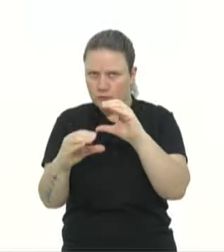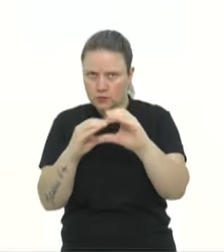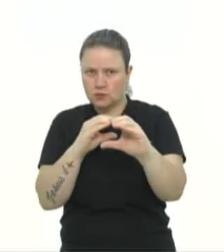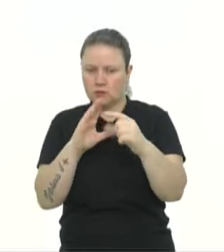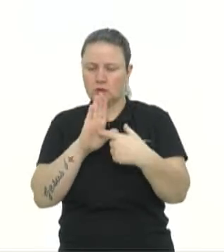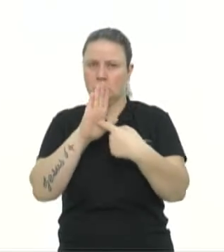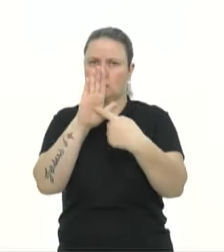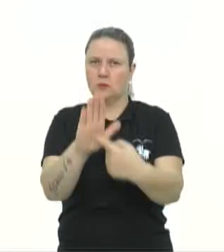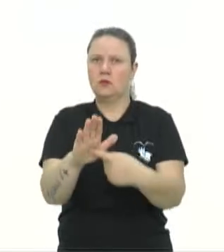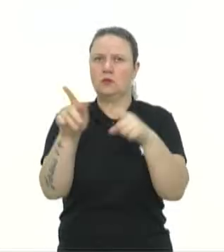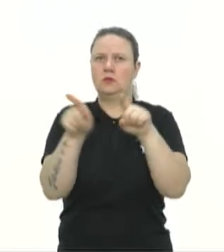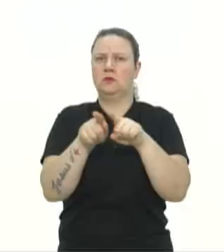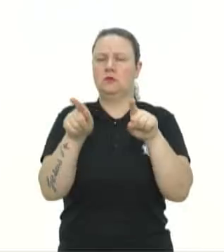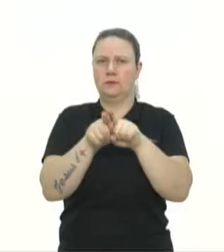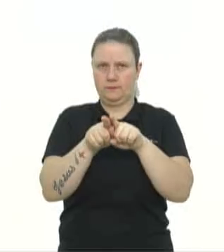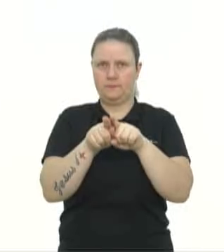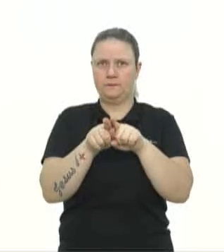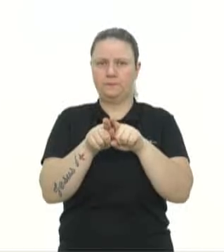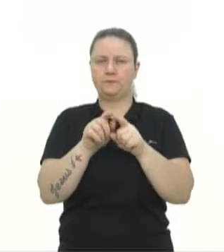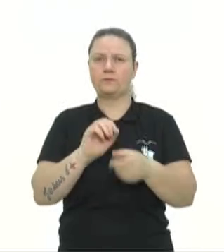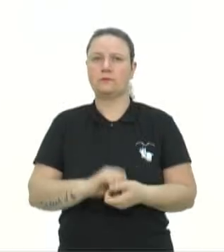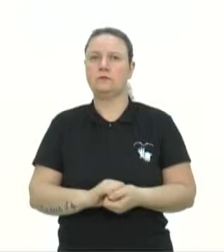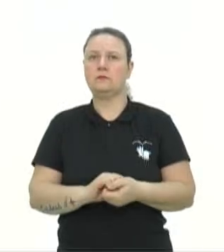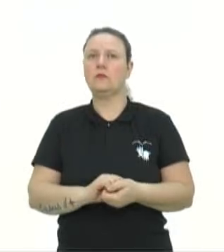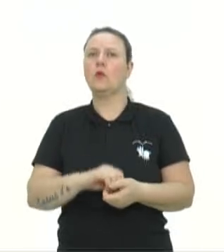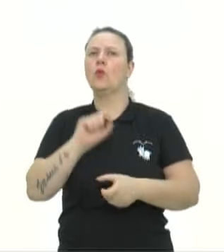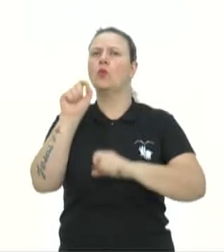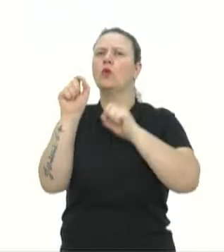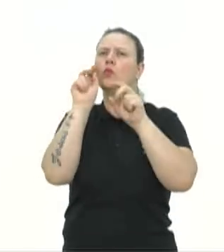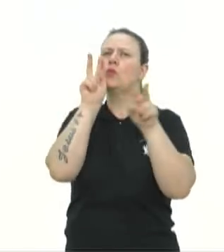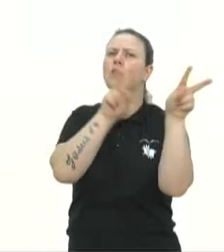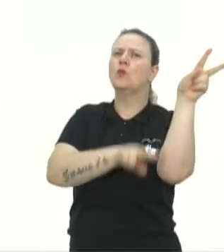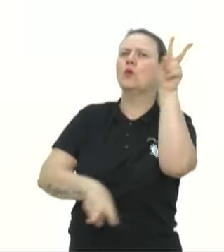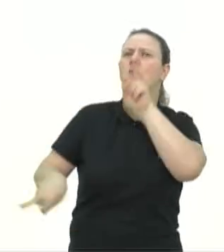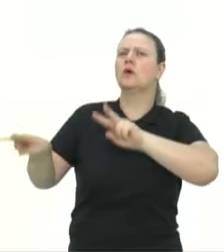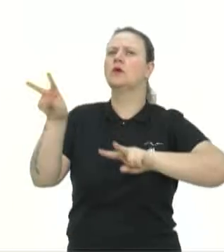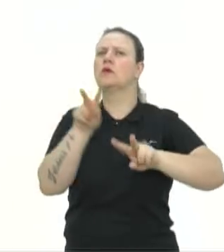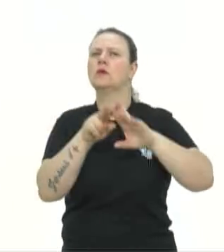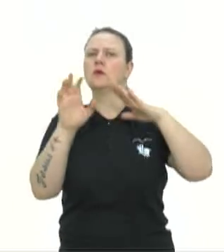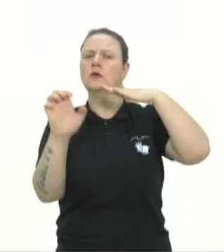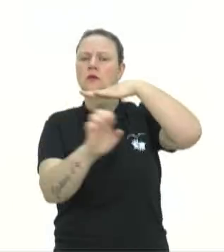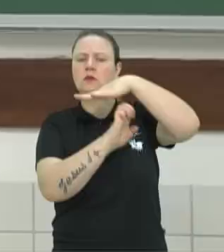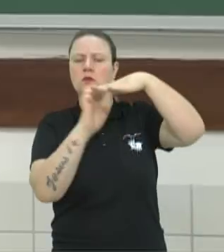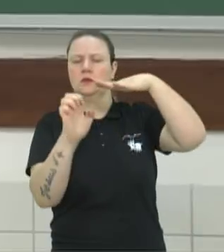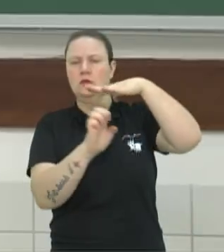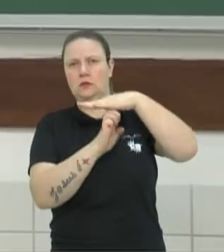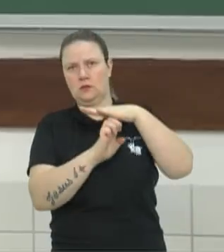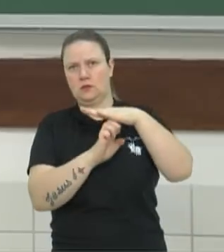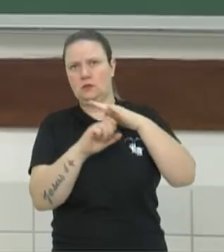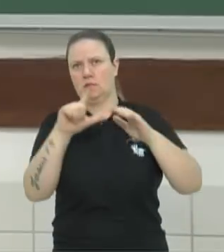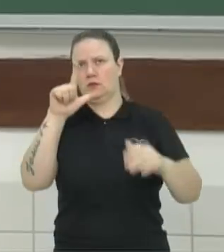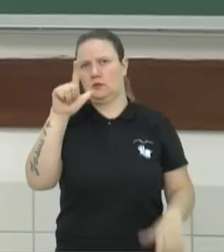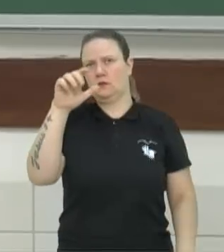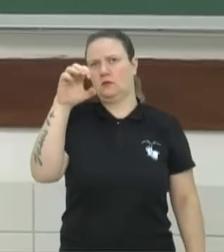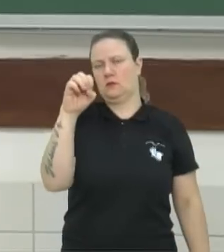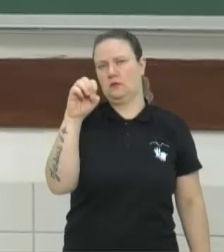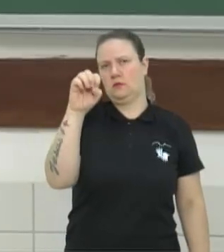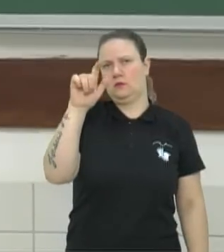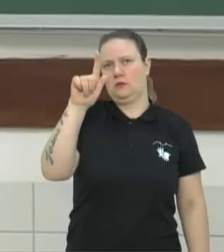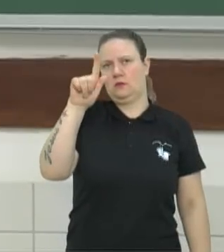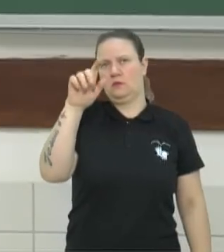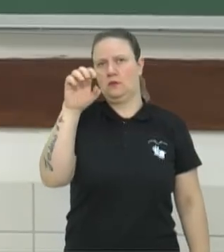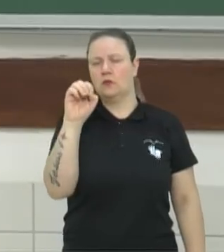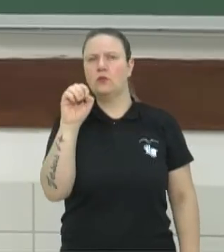apresentado juntamente como logotipo, que é a identidade visual da empresa ou organização. Então, o logotipo é